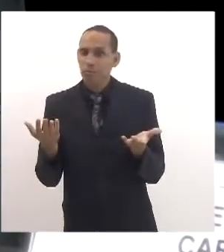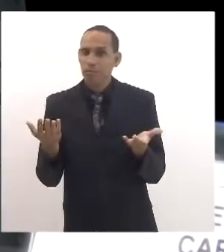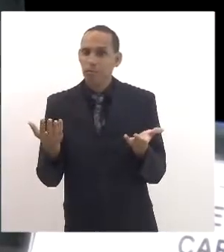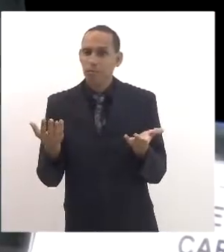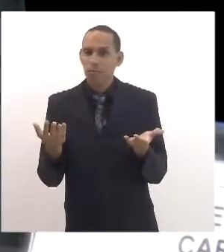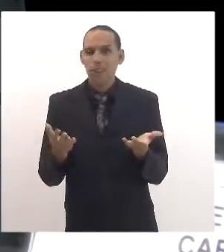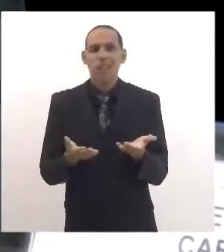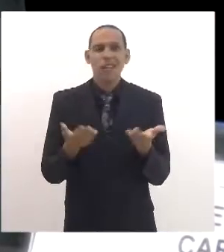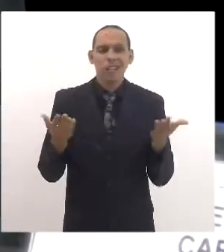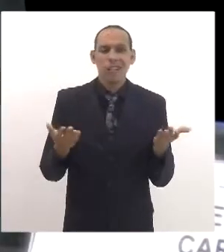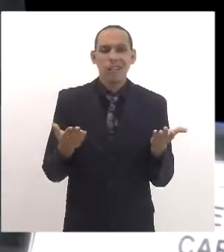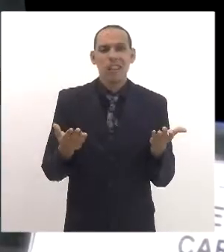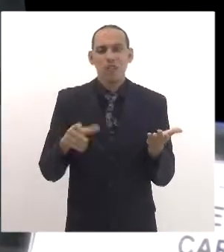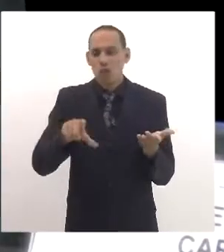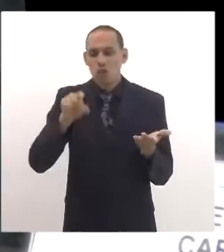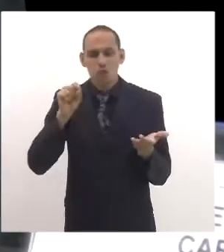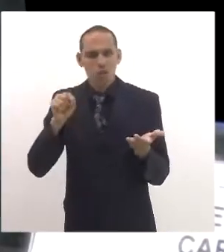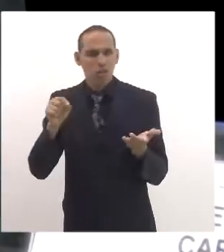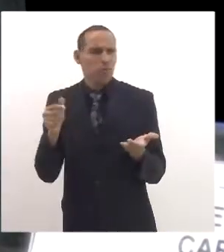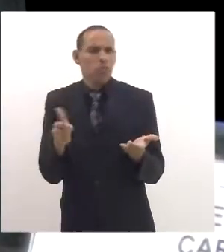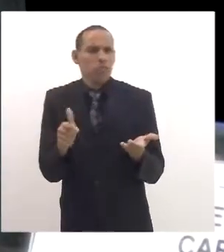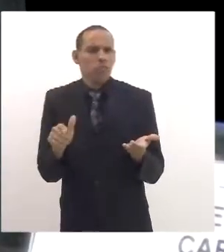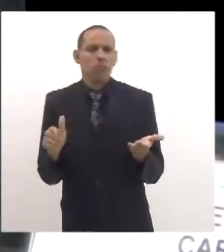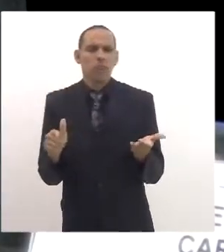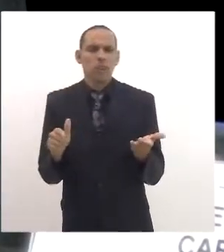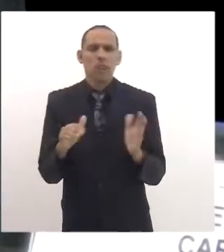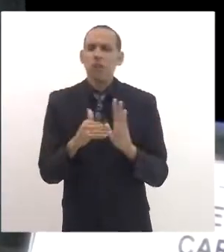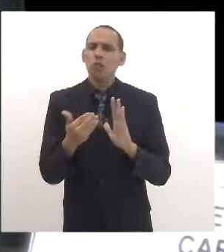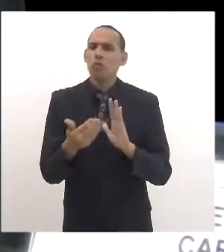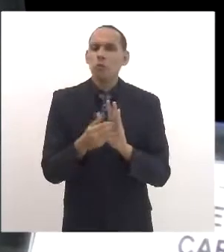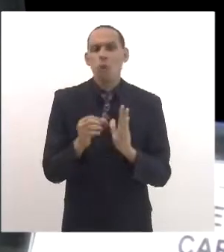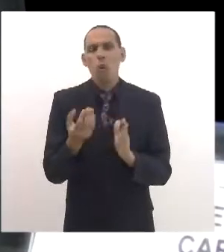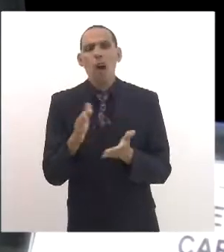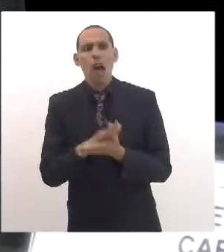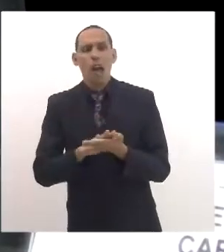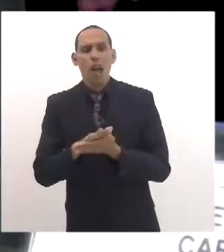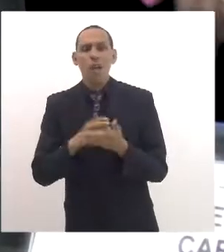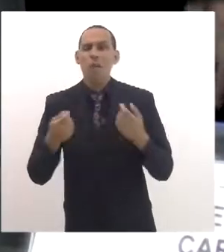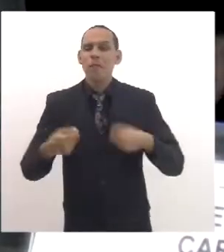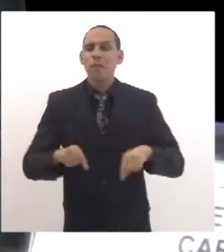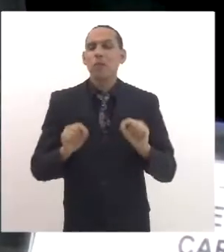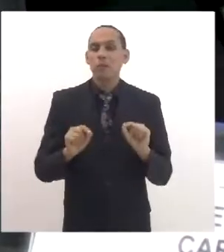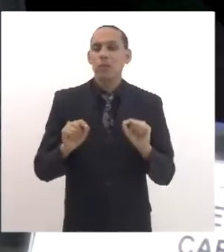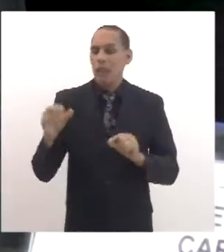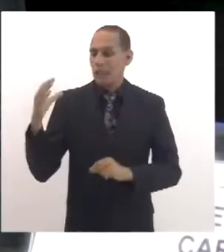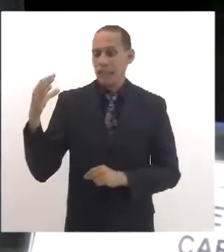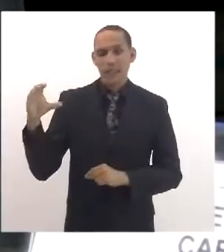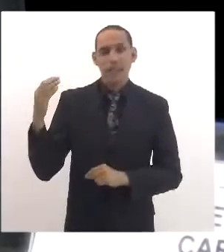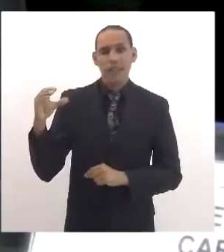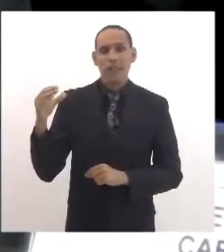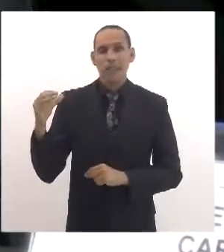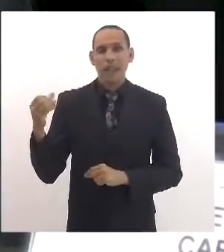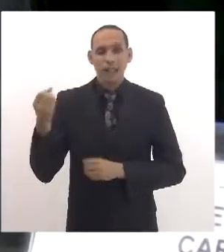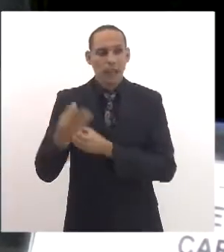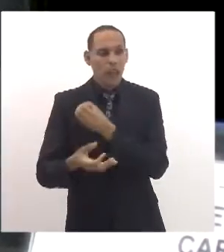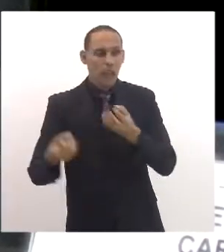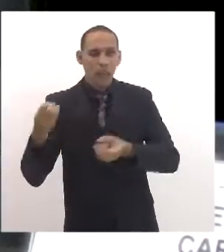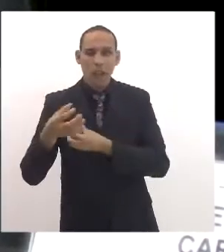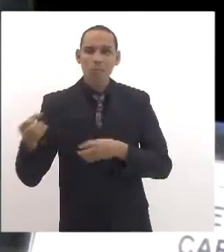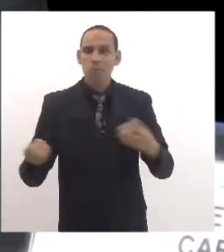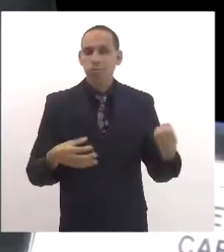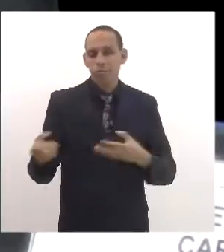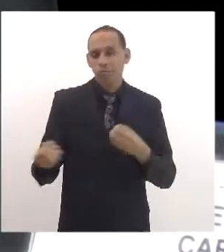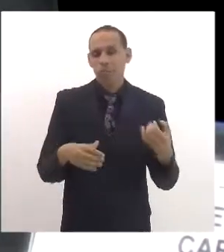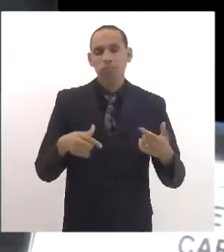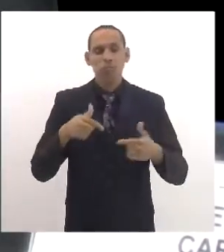dilema ou escolha a ser feita. É tudo ou nada. É a ciência que alimenta inovações, emprego e